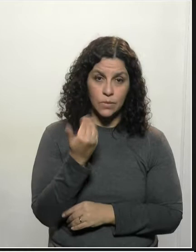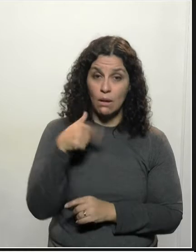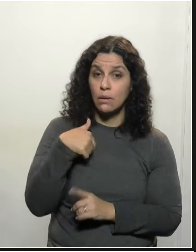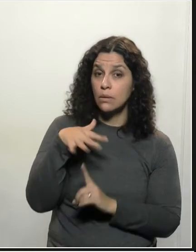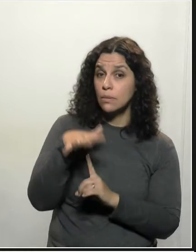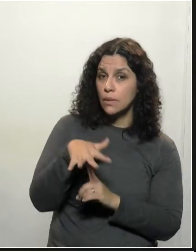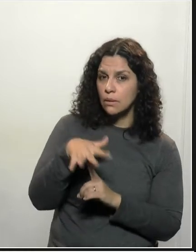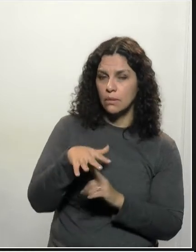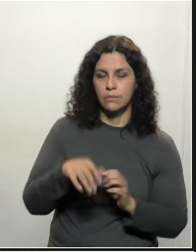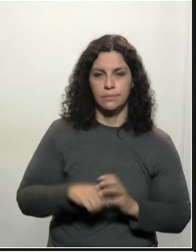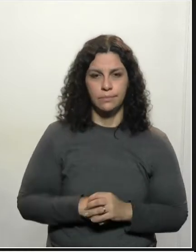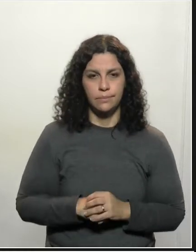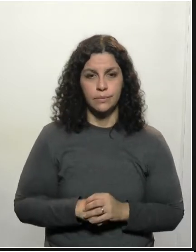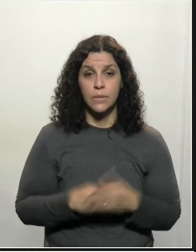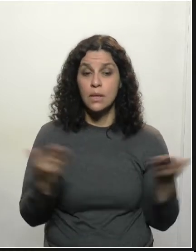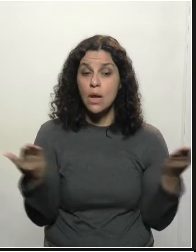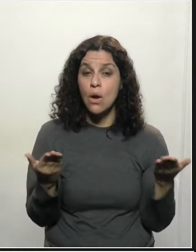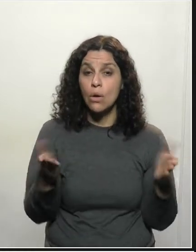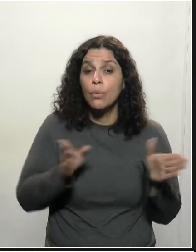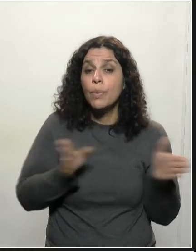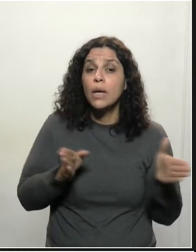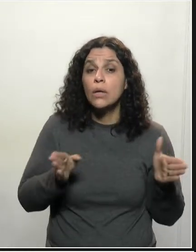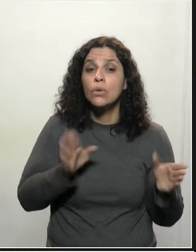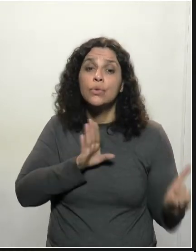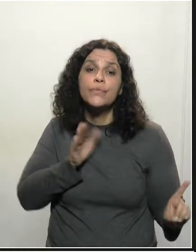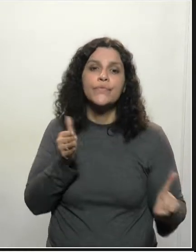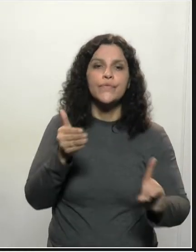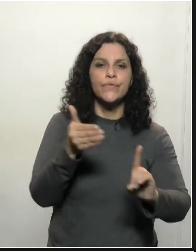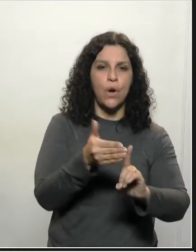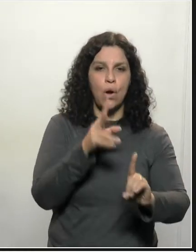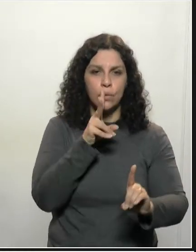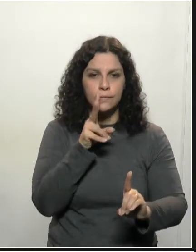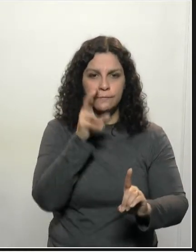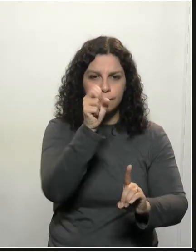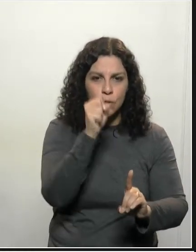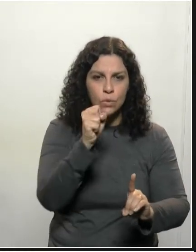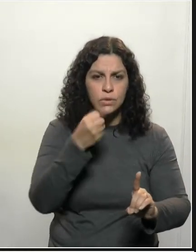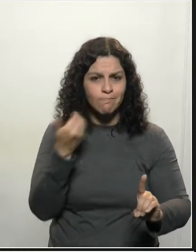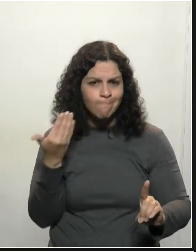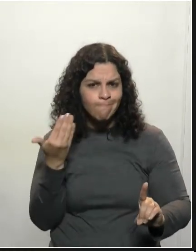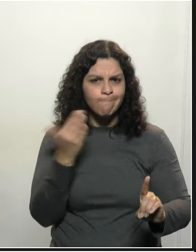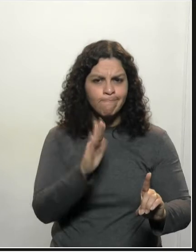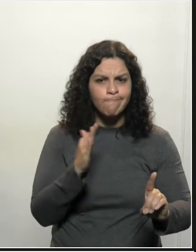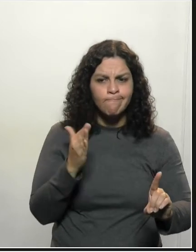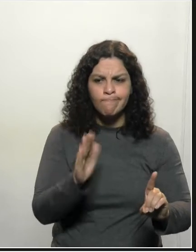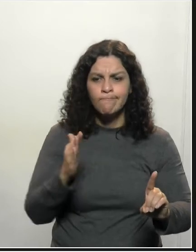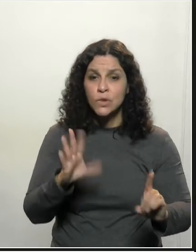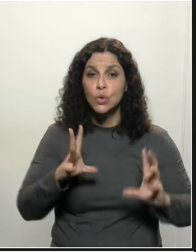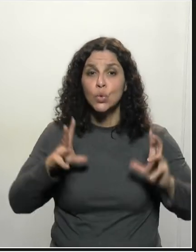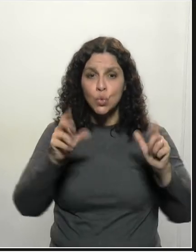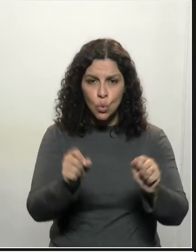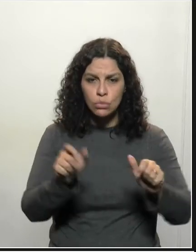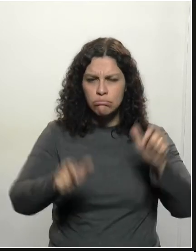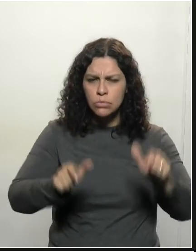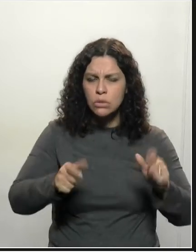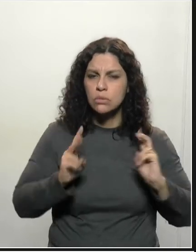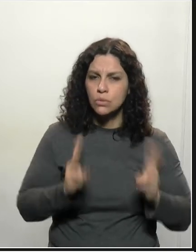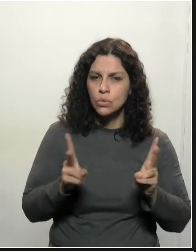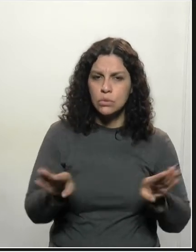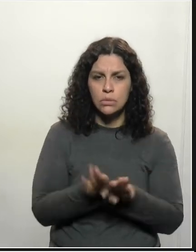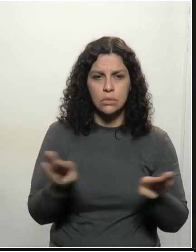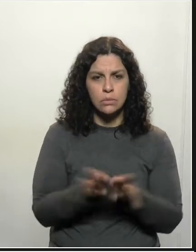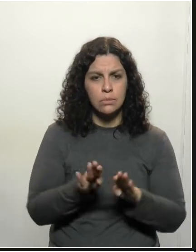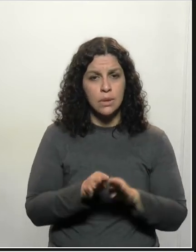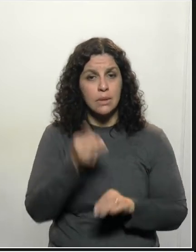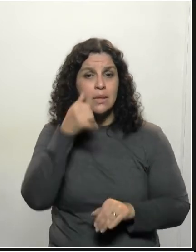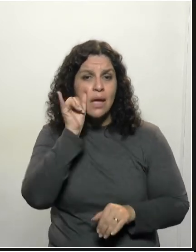no Paraná. E o momento é de concentração e forças de todos nós para que a gente possa continuar fazendo esse